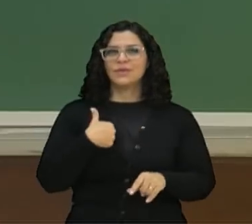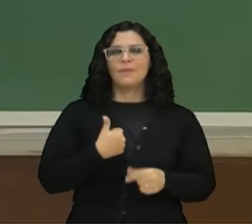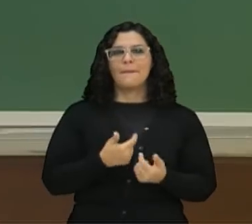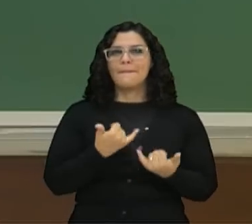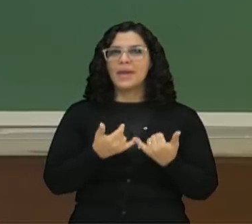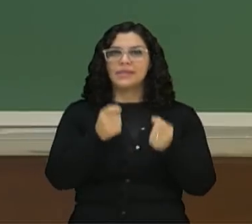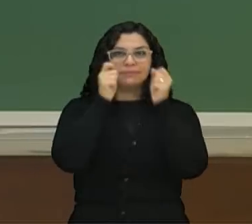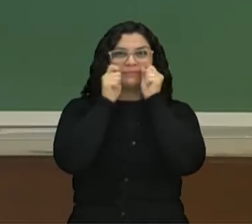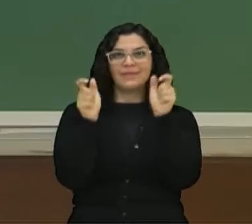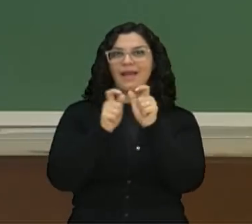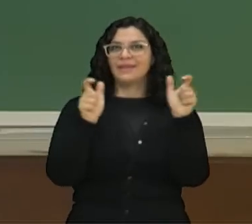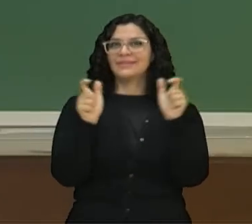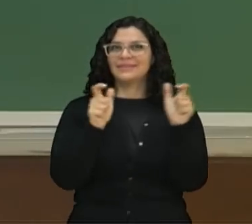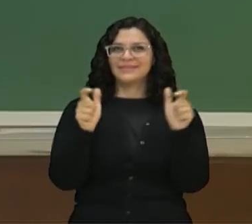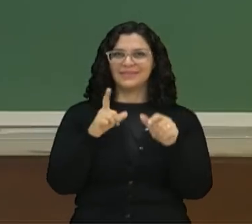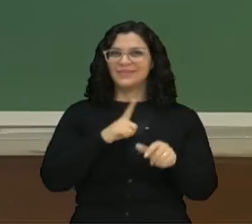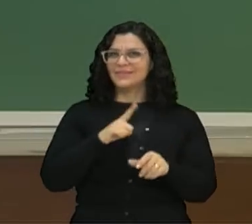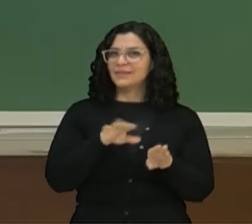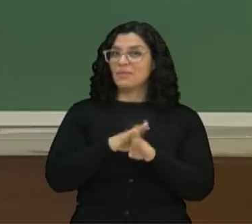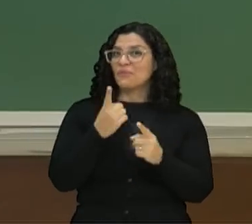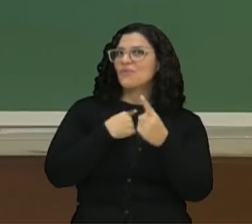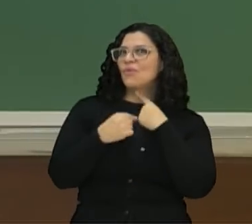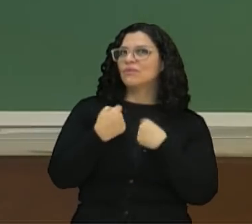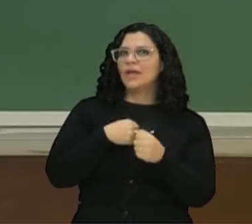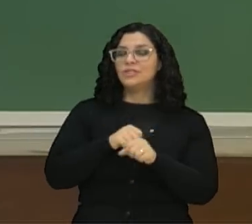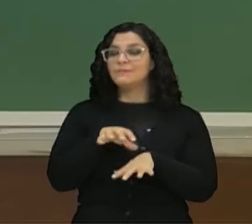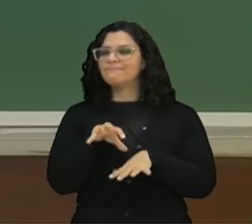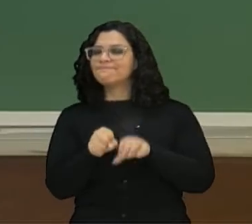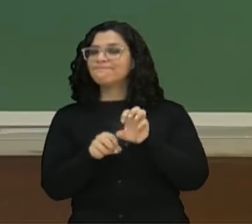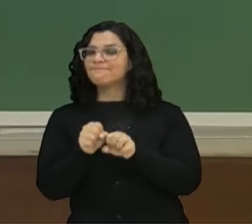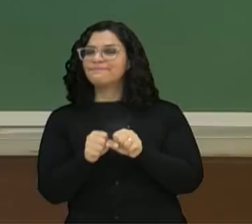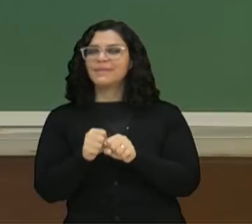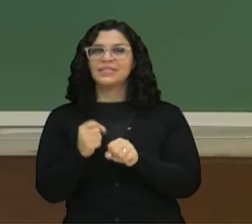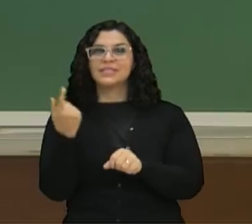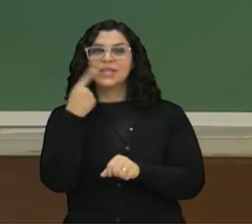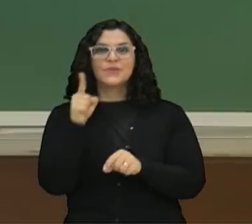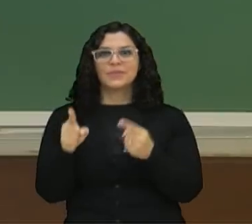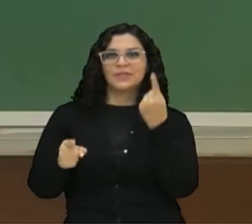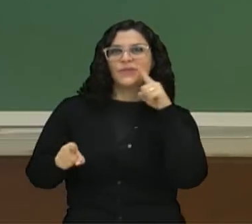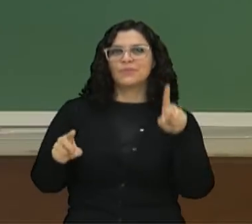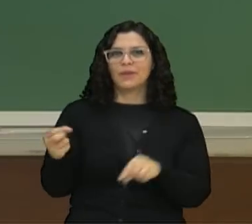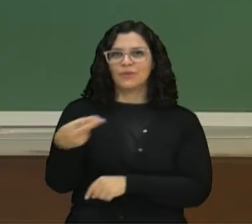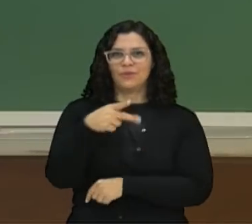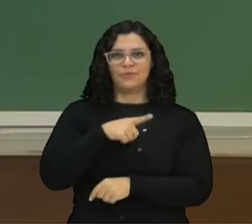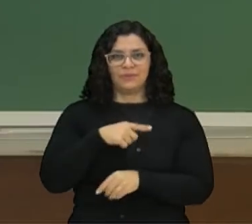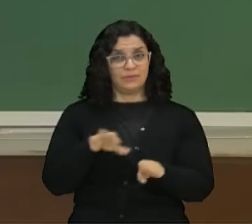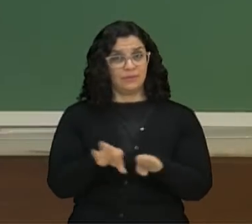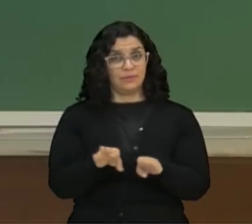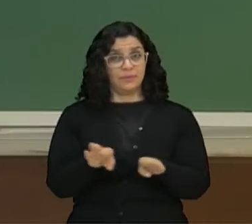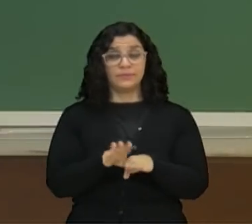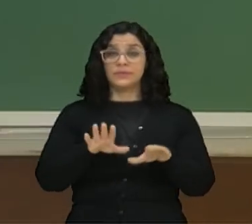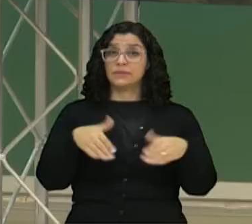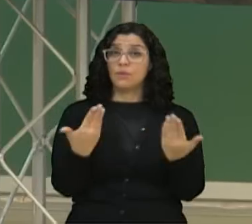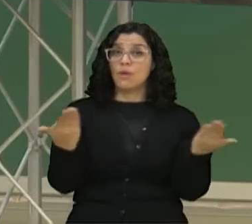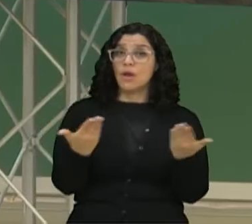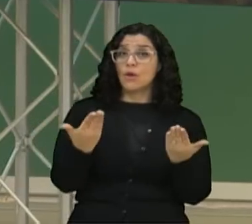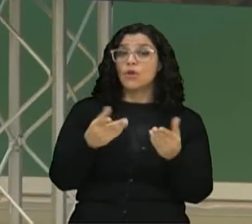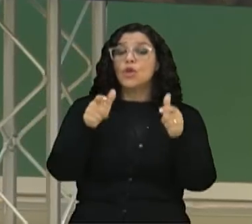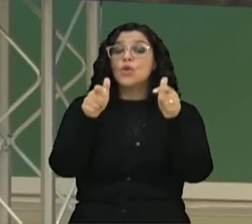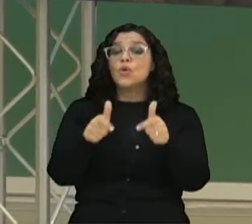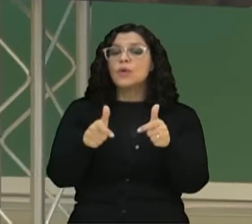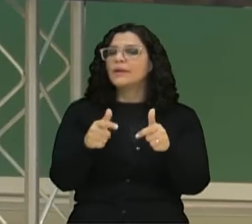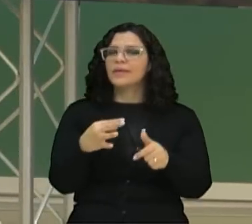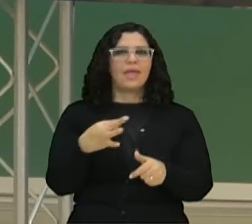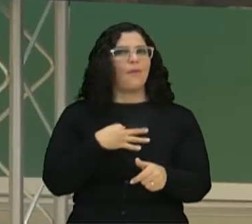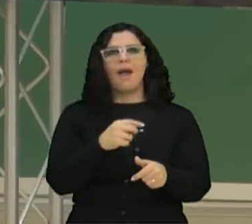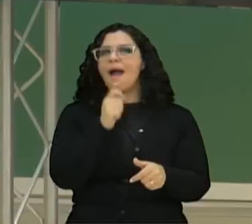me despertar o interesse, a vontade de descobrir, desbravar algo novo, né? Então, terras desconhecidas,